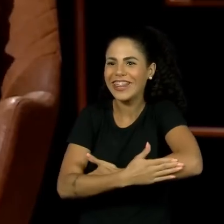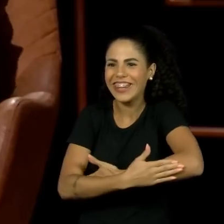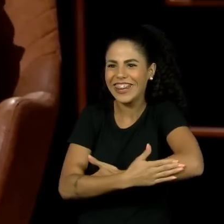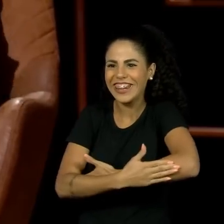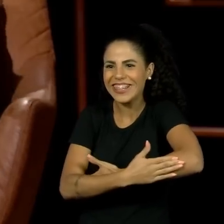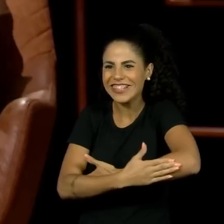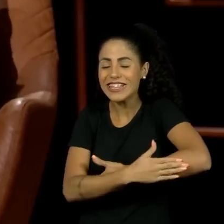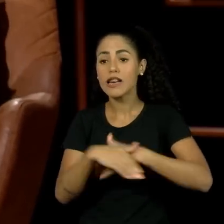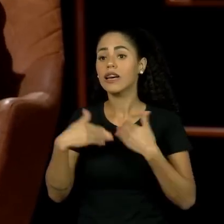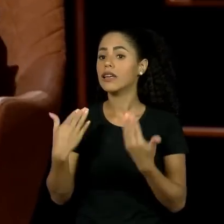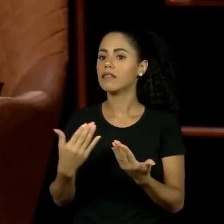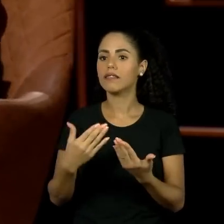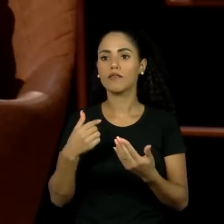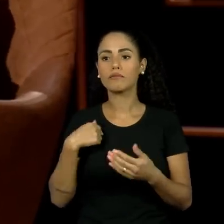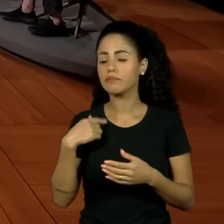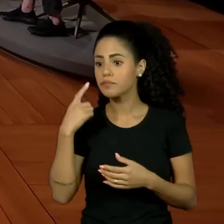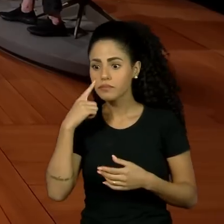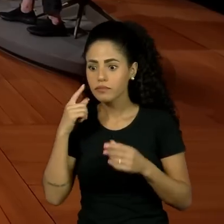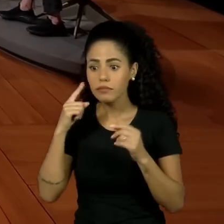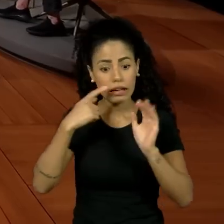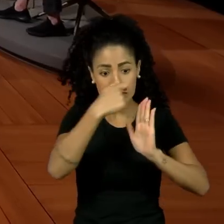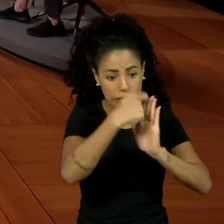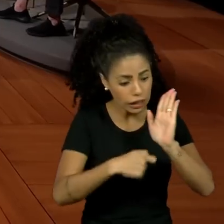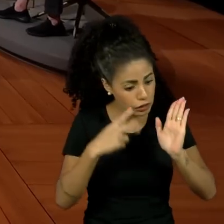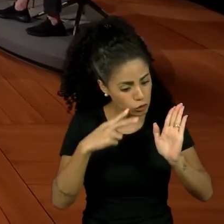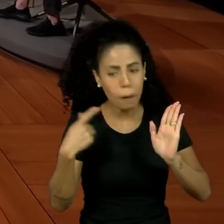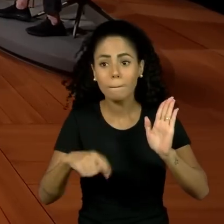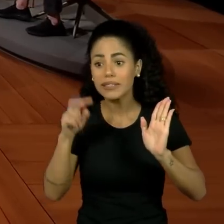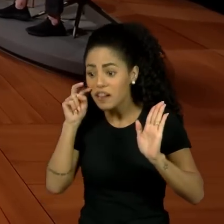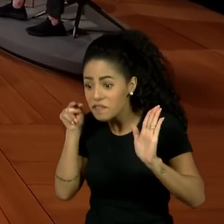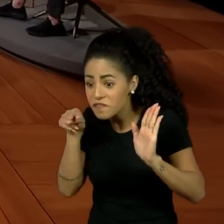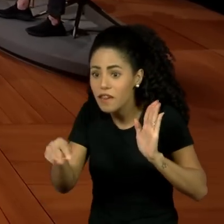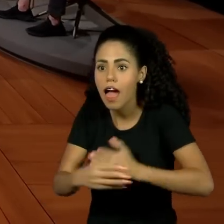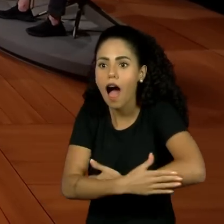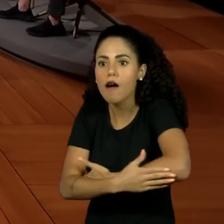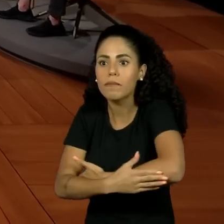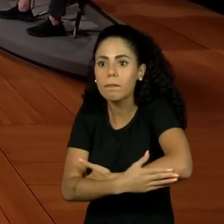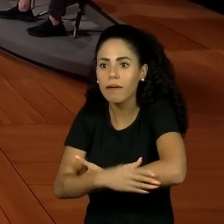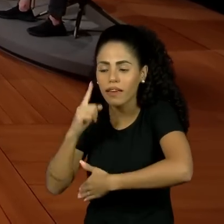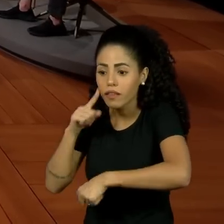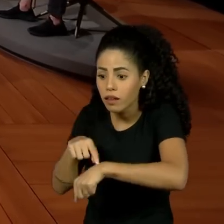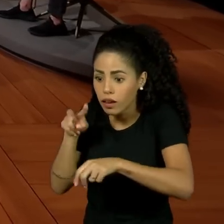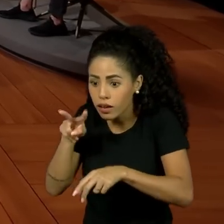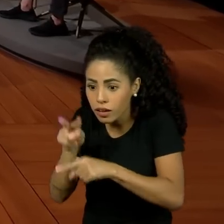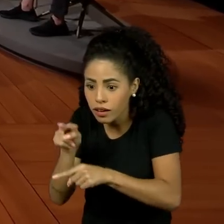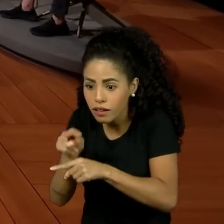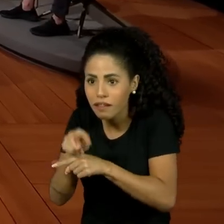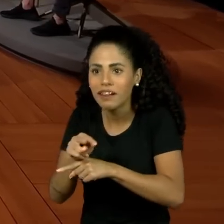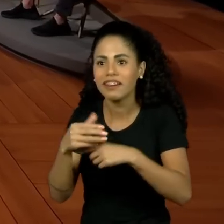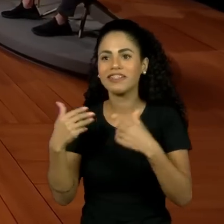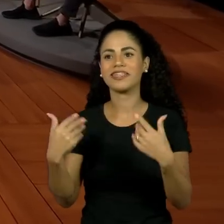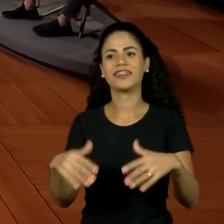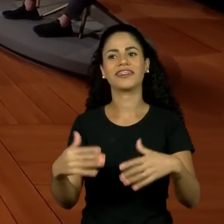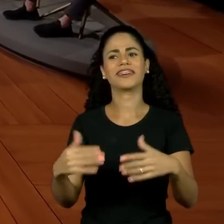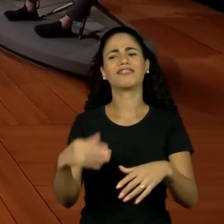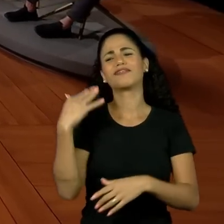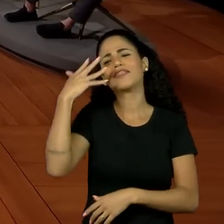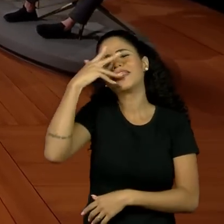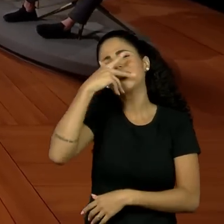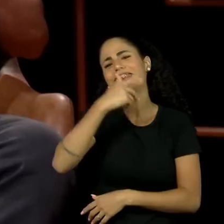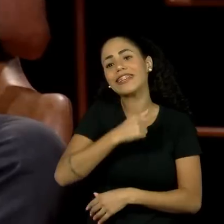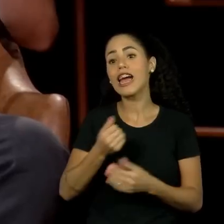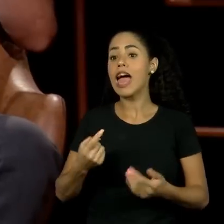não dava muito para você ficar ligado em texto, né? Claro. A gente tinha que ficar lidando com a bebê o tempo todo. Uma coisa linda essa bebê.